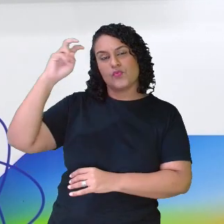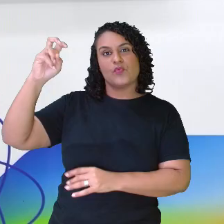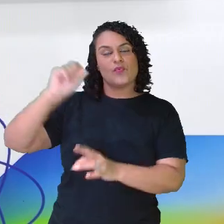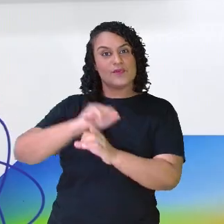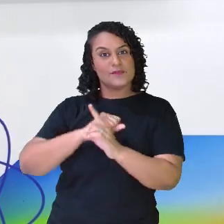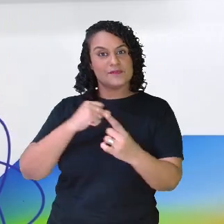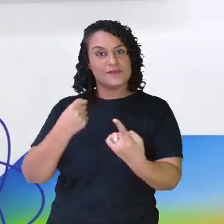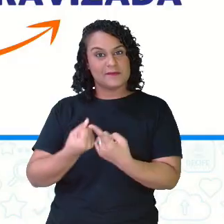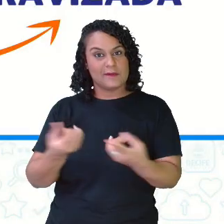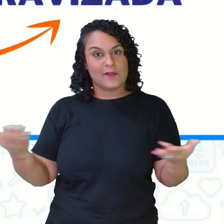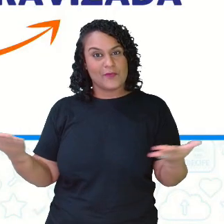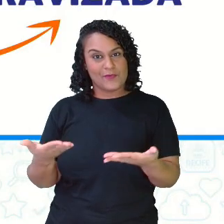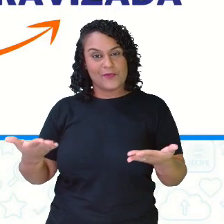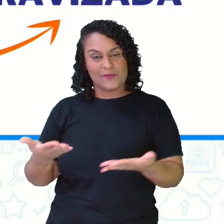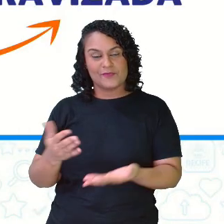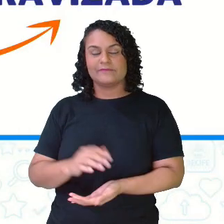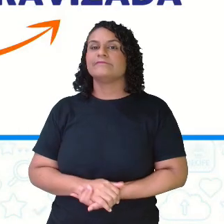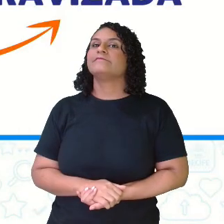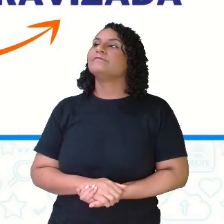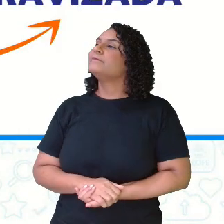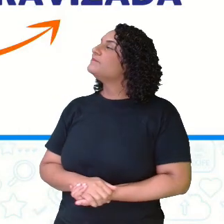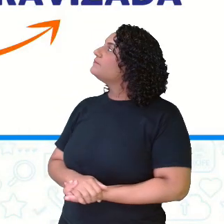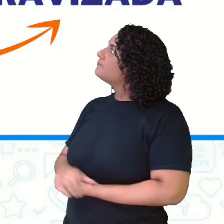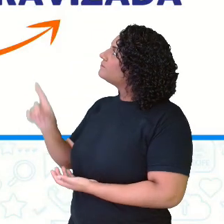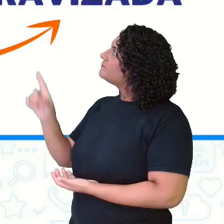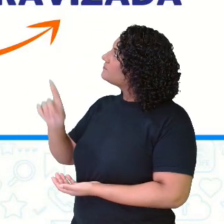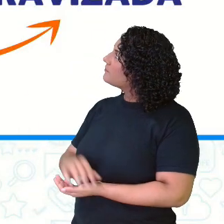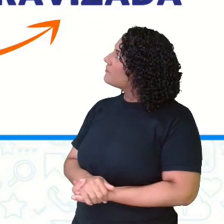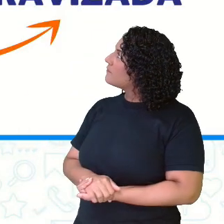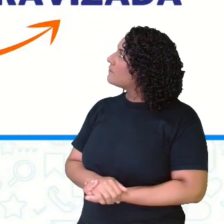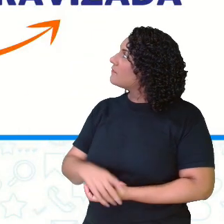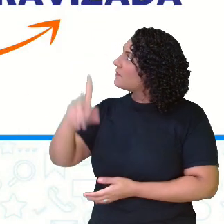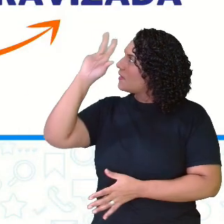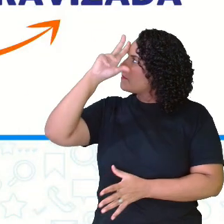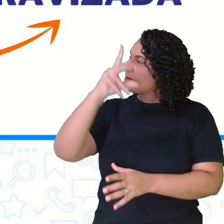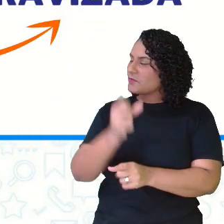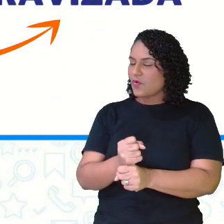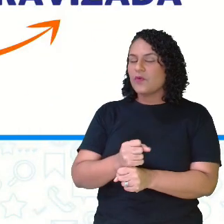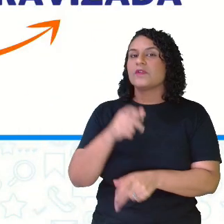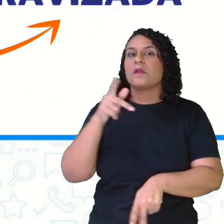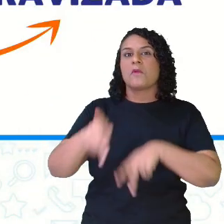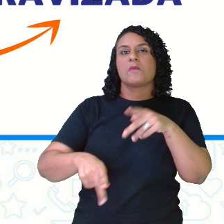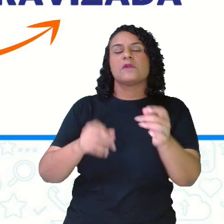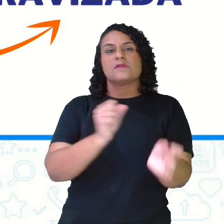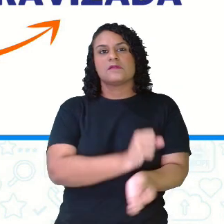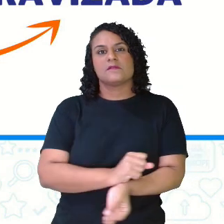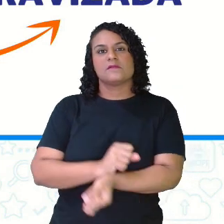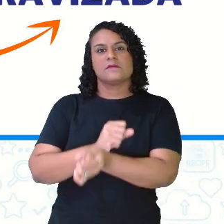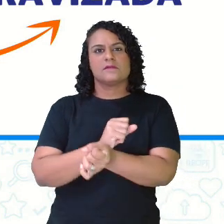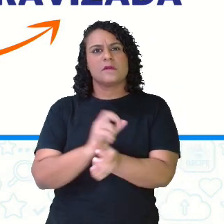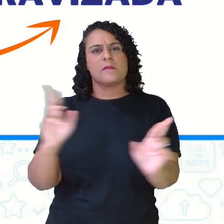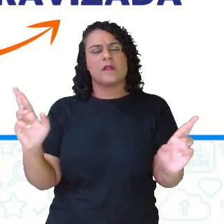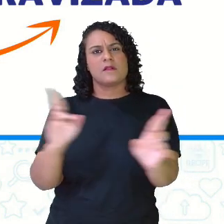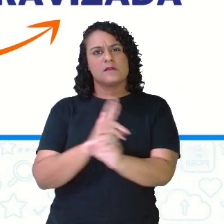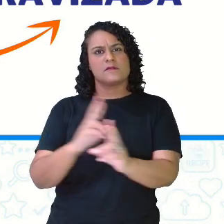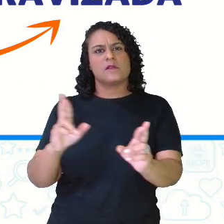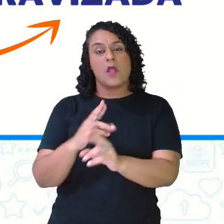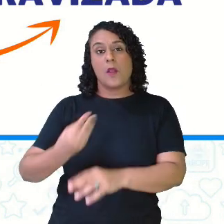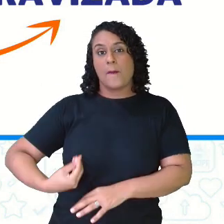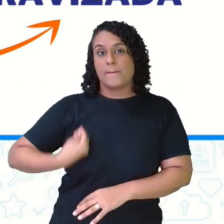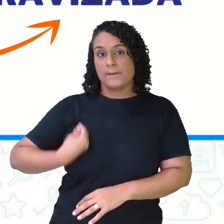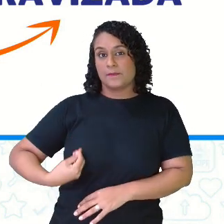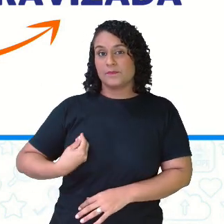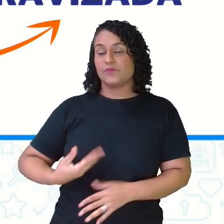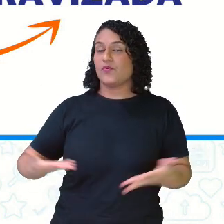hoje. Aí eu trago essa pirâmide. Senhor de engenho, população escravizada, para fazer a relação com o nosso presente, até